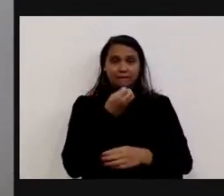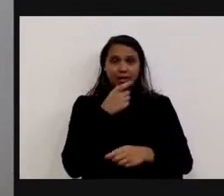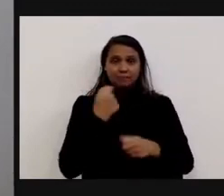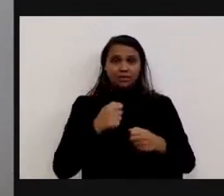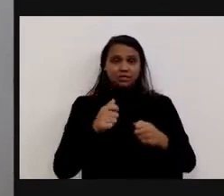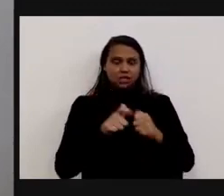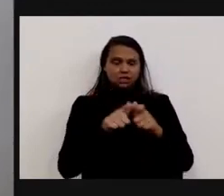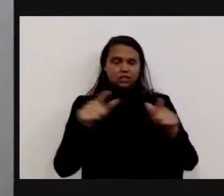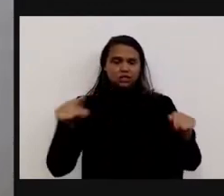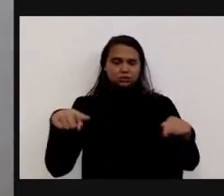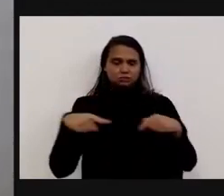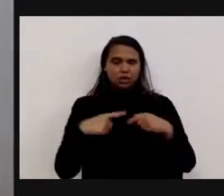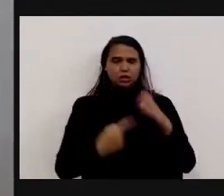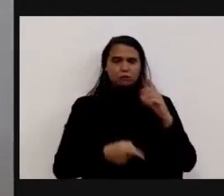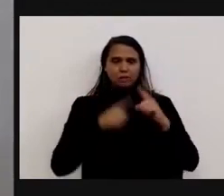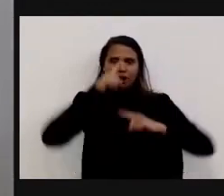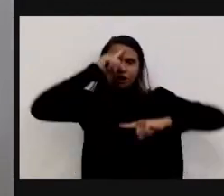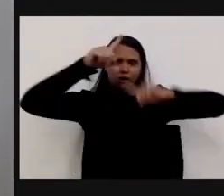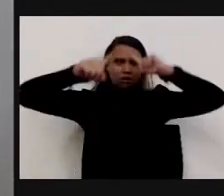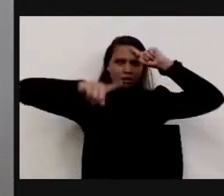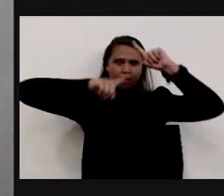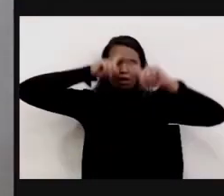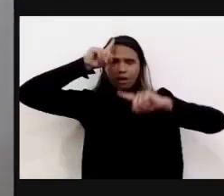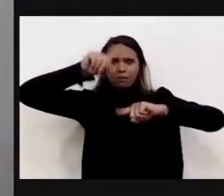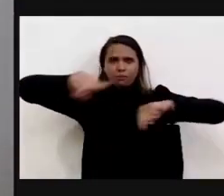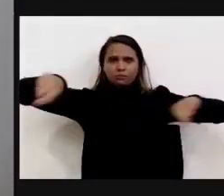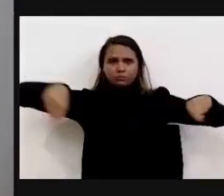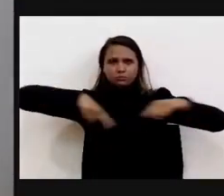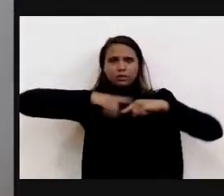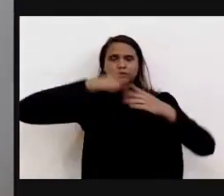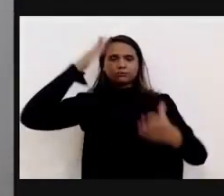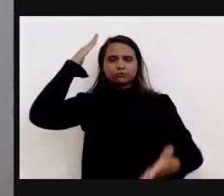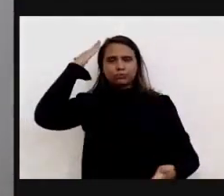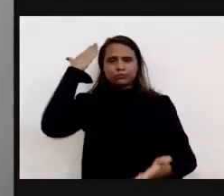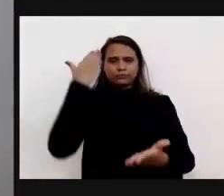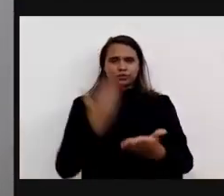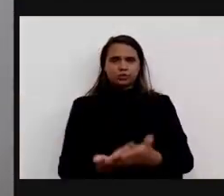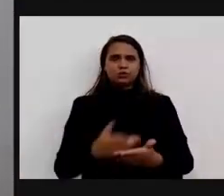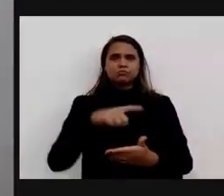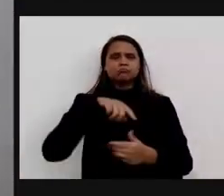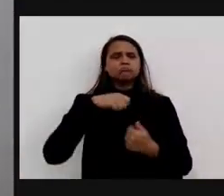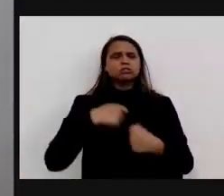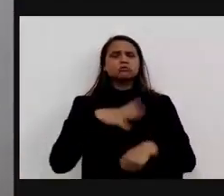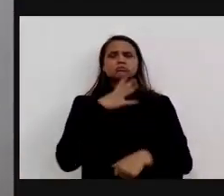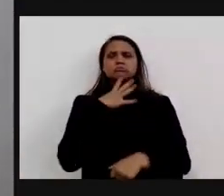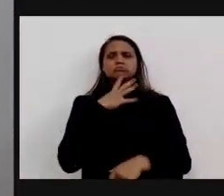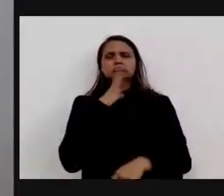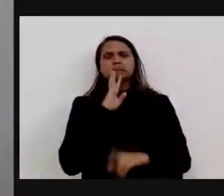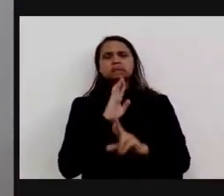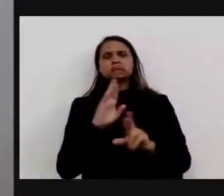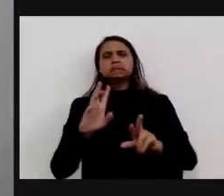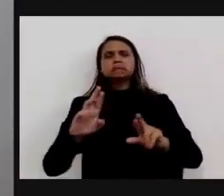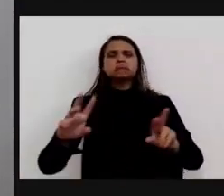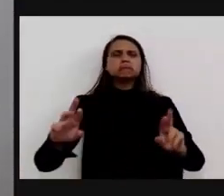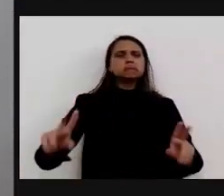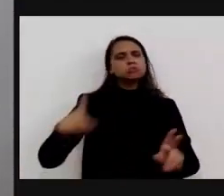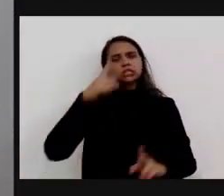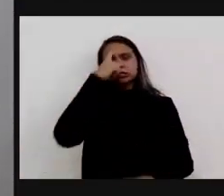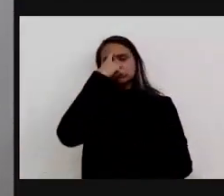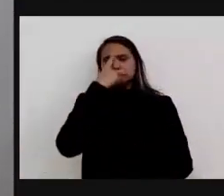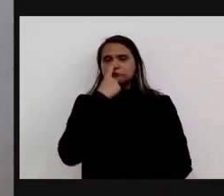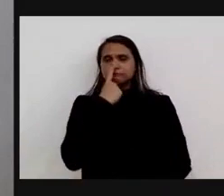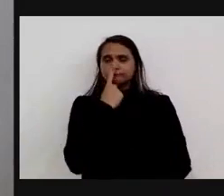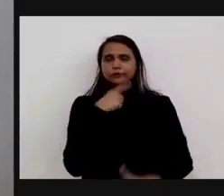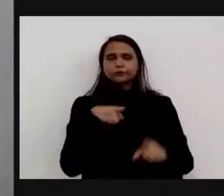para criatividade elas precisam ter ambiente de confiança você precisa conhecer os diferentes perfis as entregas são